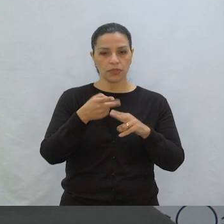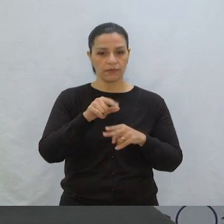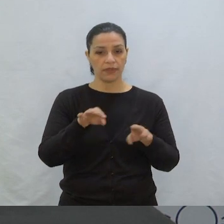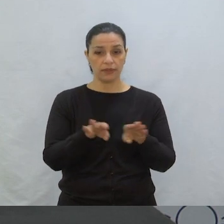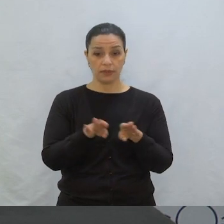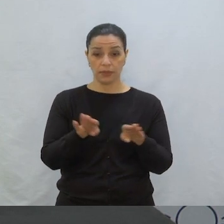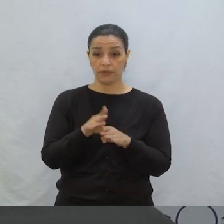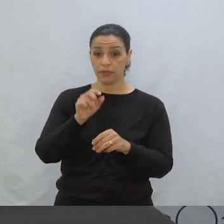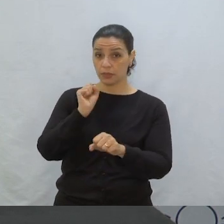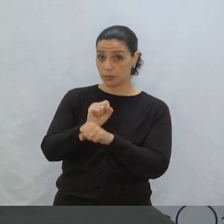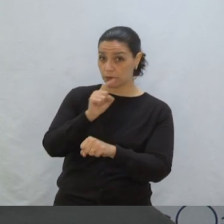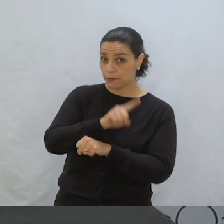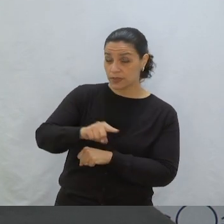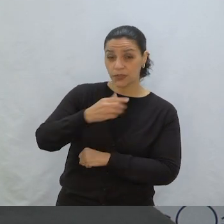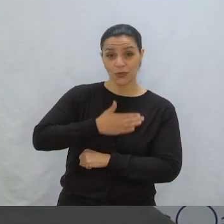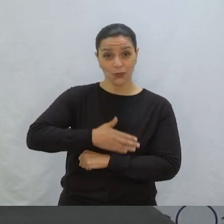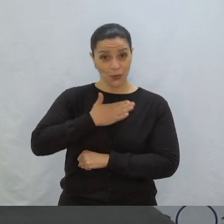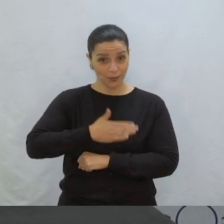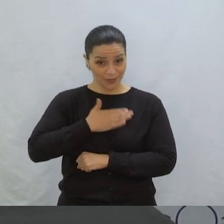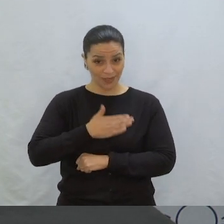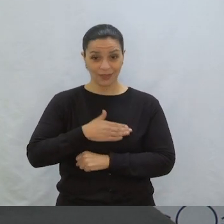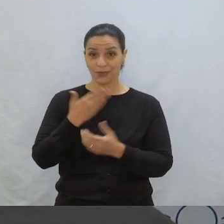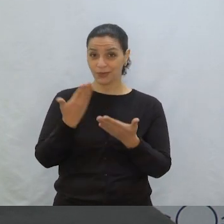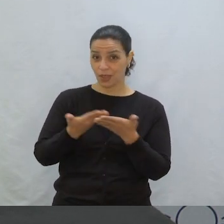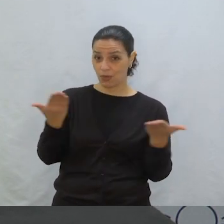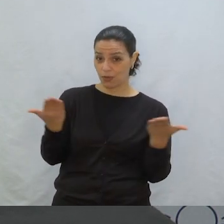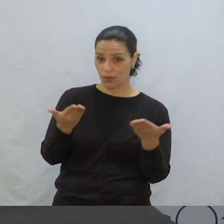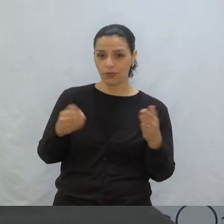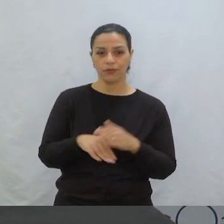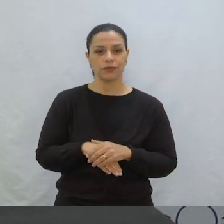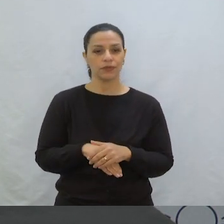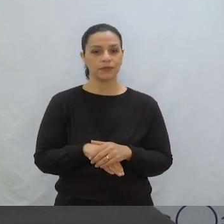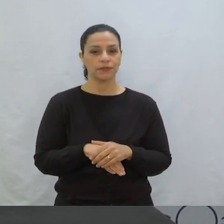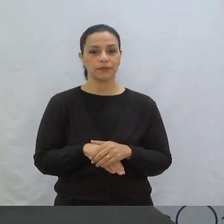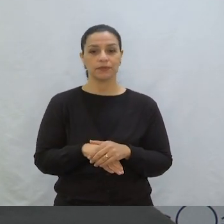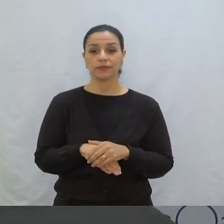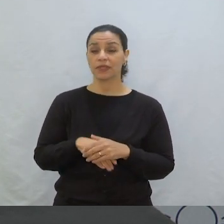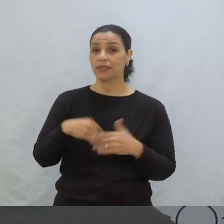estou com a minha máscara aqui. Espero que vocês tenham gostado da aula de